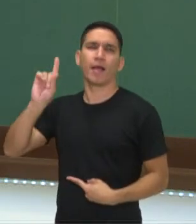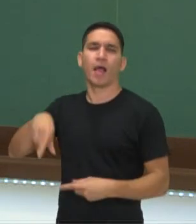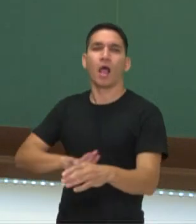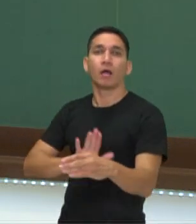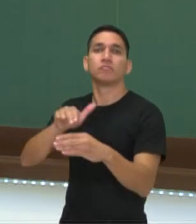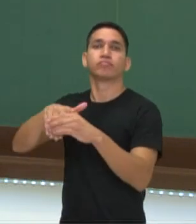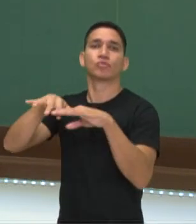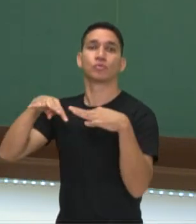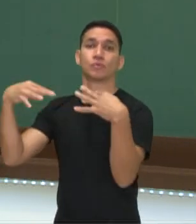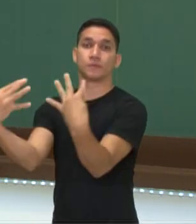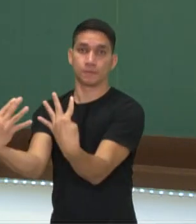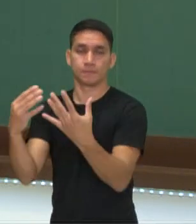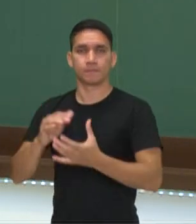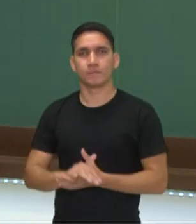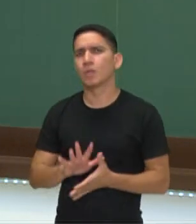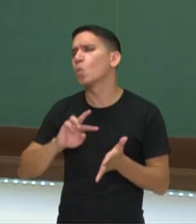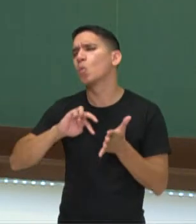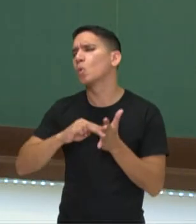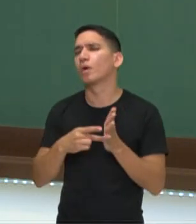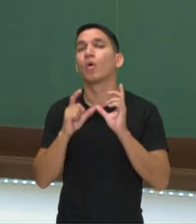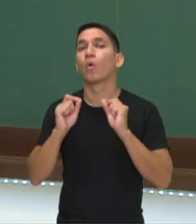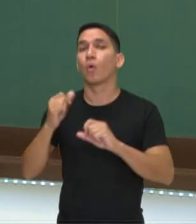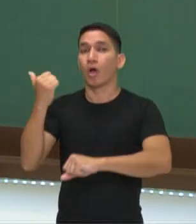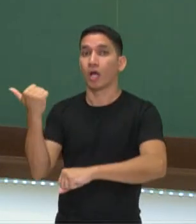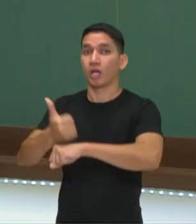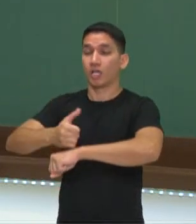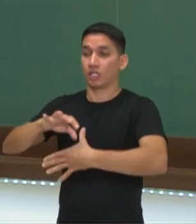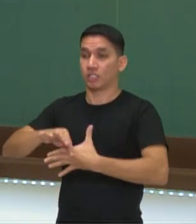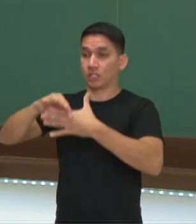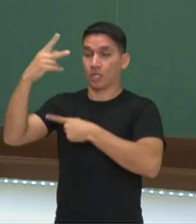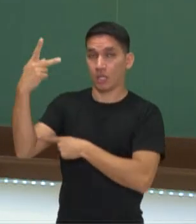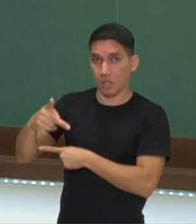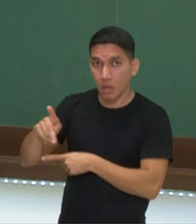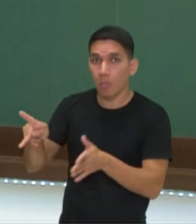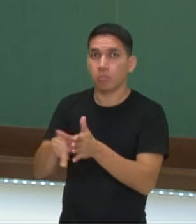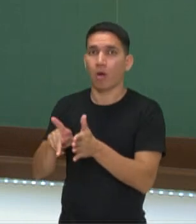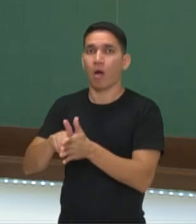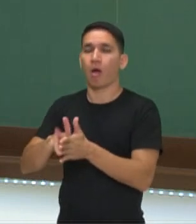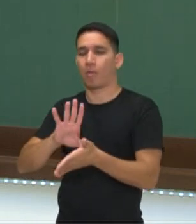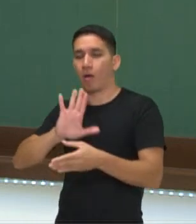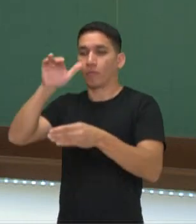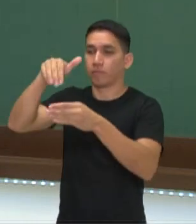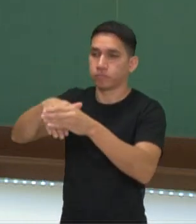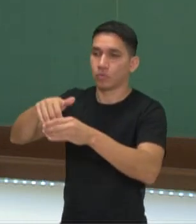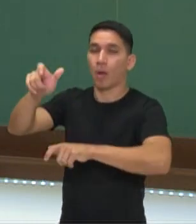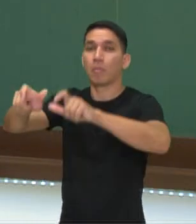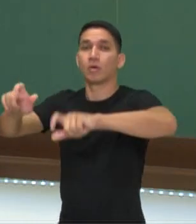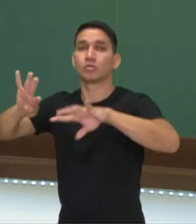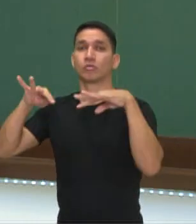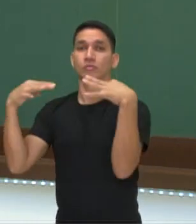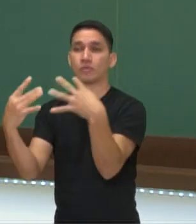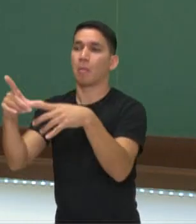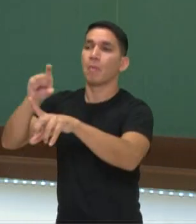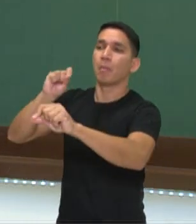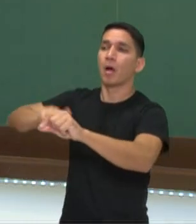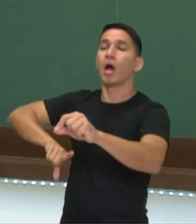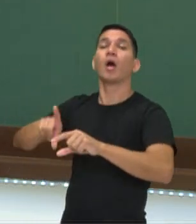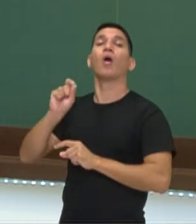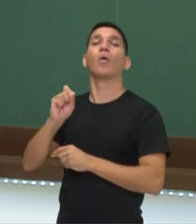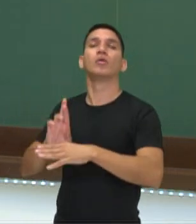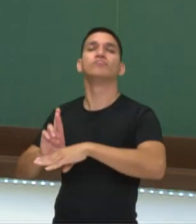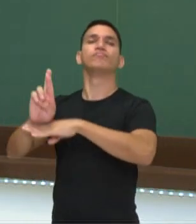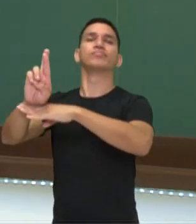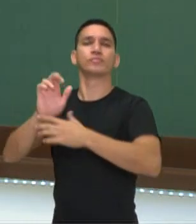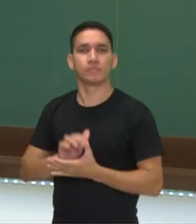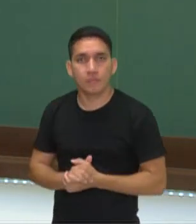república parlamentarista, ou seja, o chefe de governo eleito pelos congressistas, pelos parlamentares, o